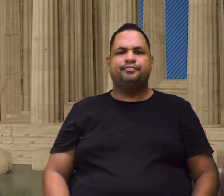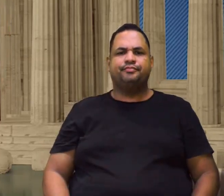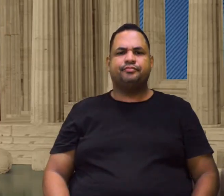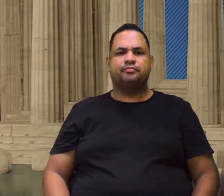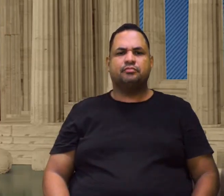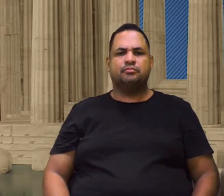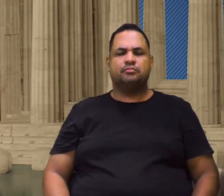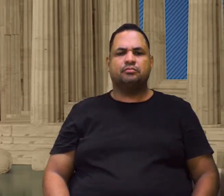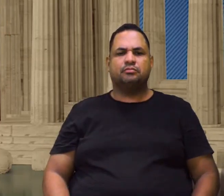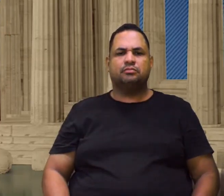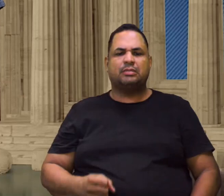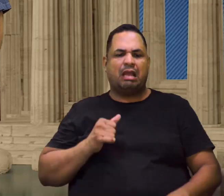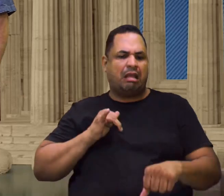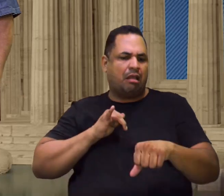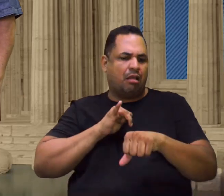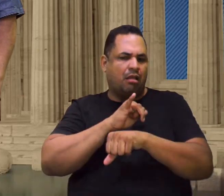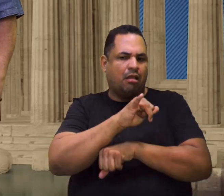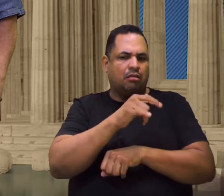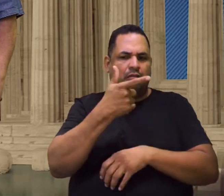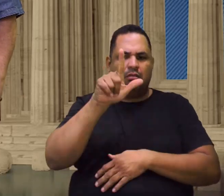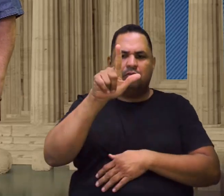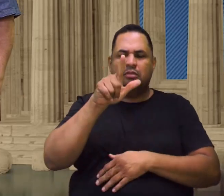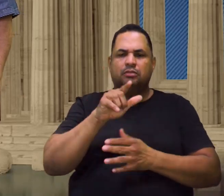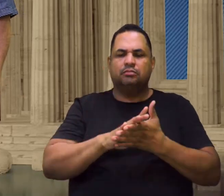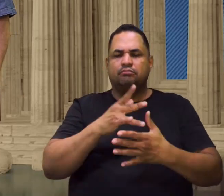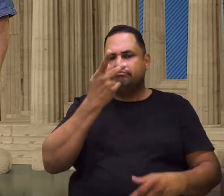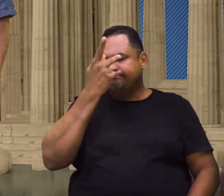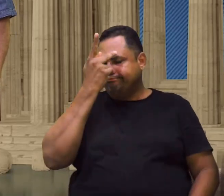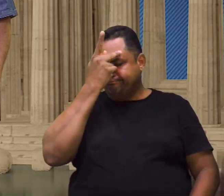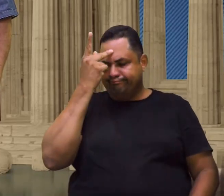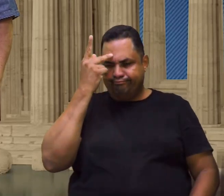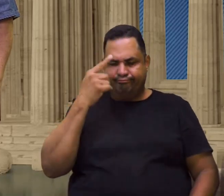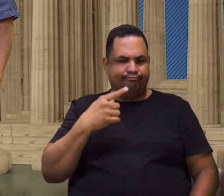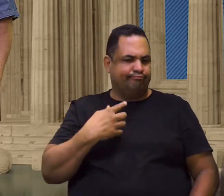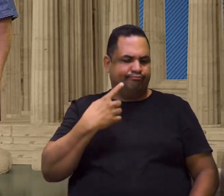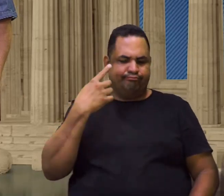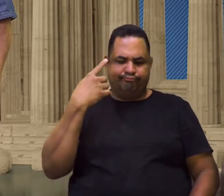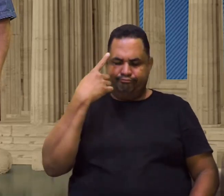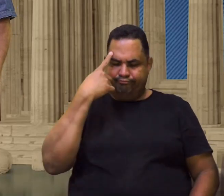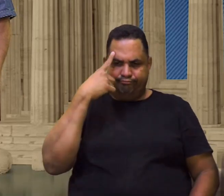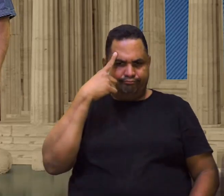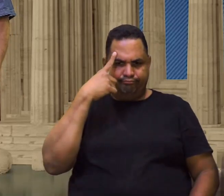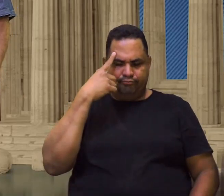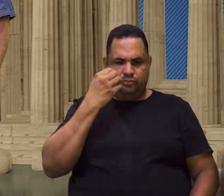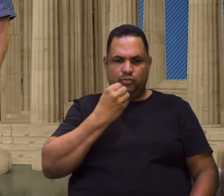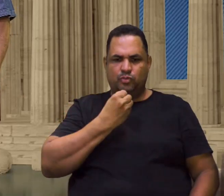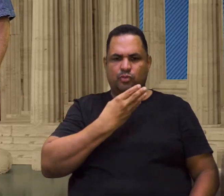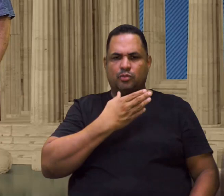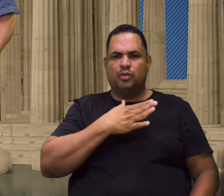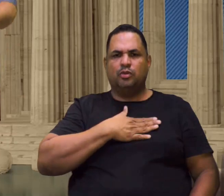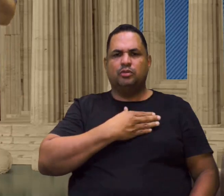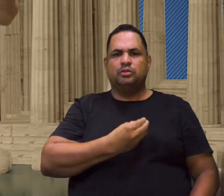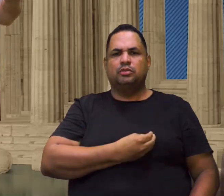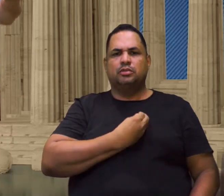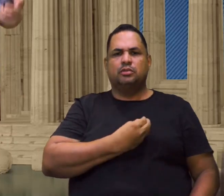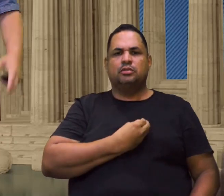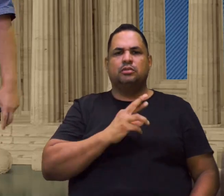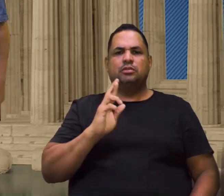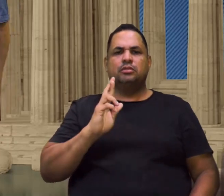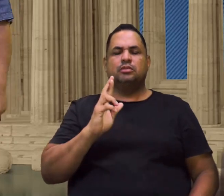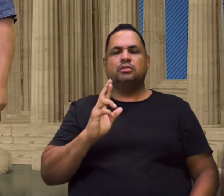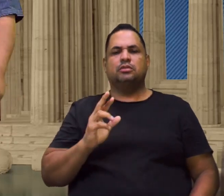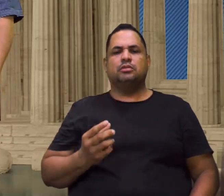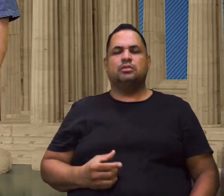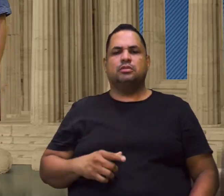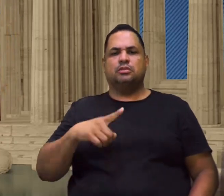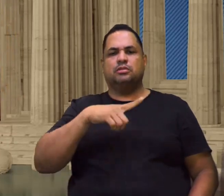dá rasteira por trás do próximo, não pensa no bem-estar dele, só no dele em si. Quem terá lucro aí?